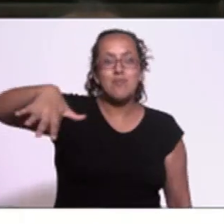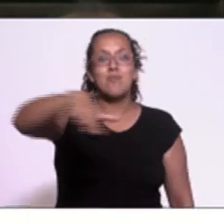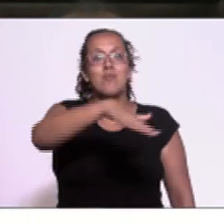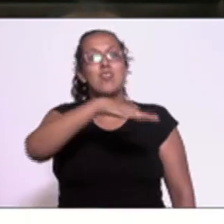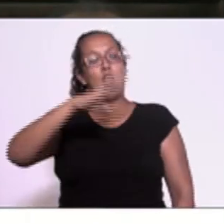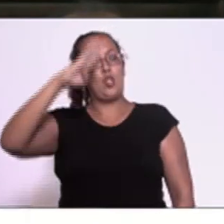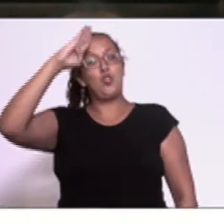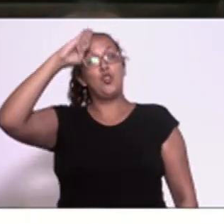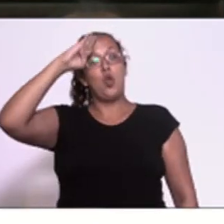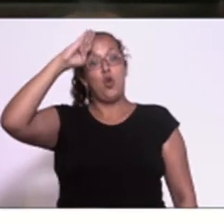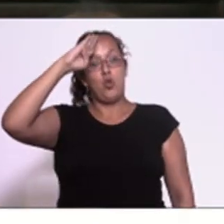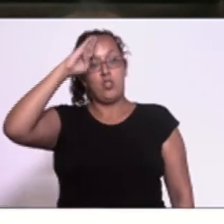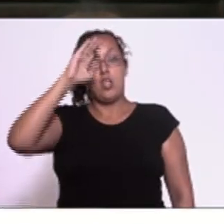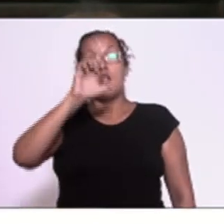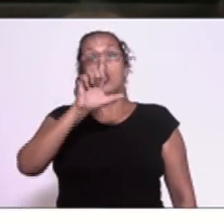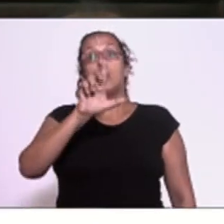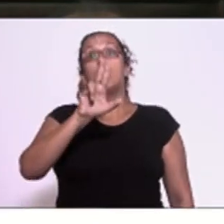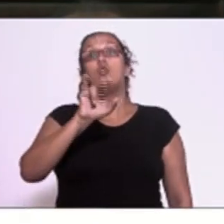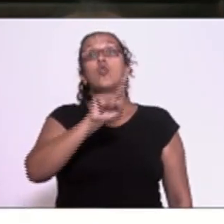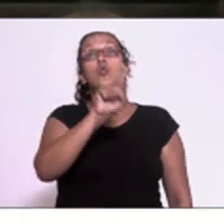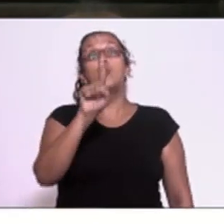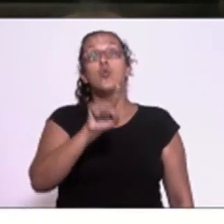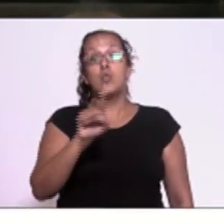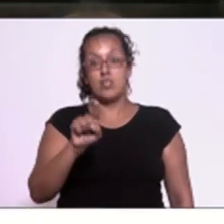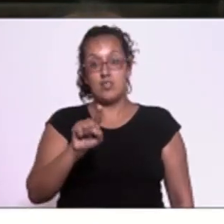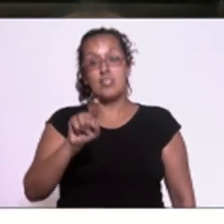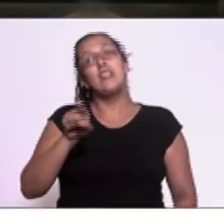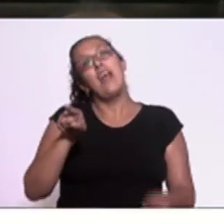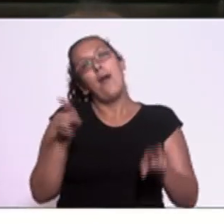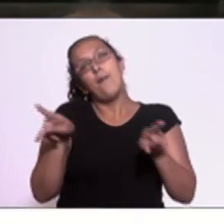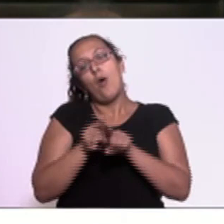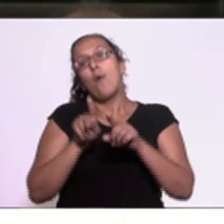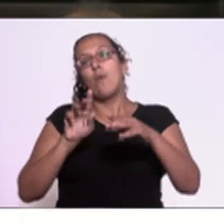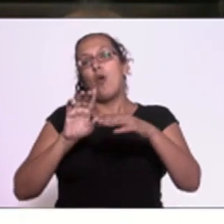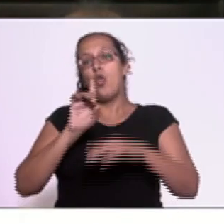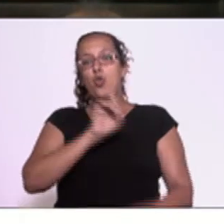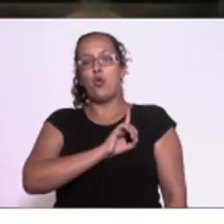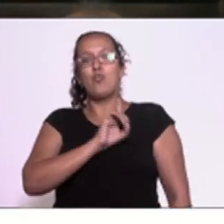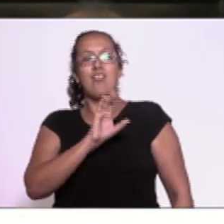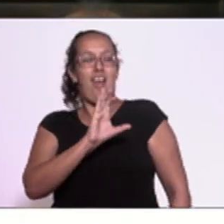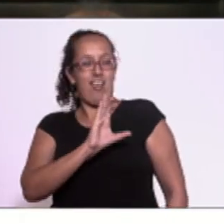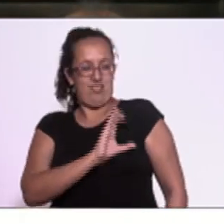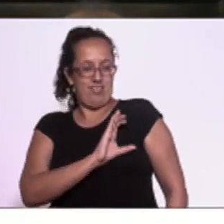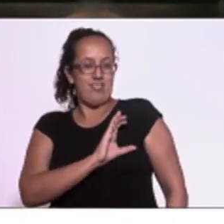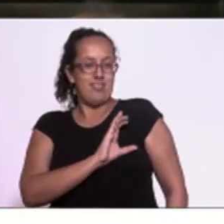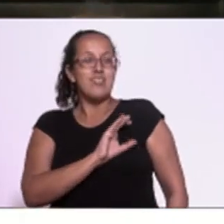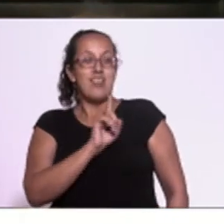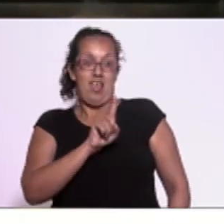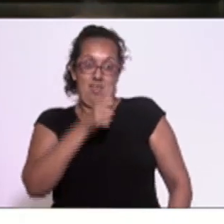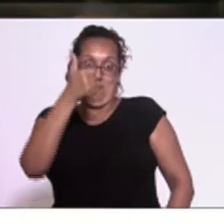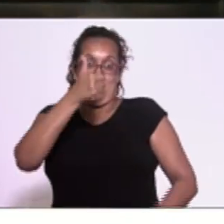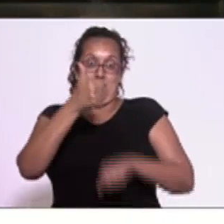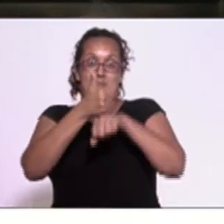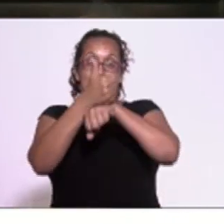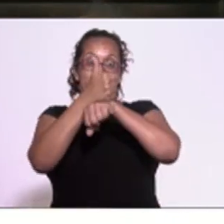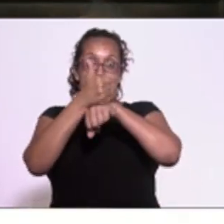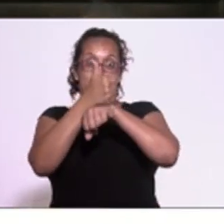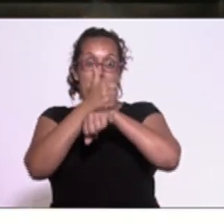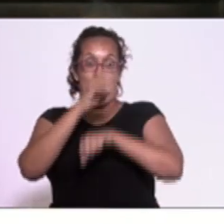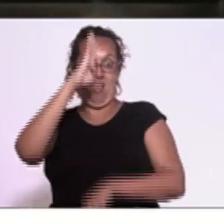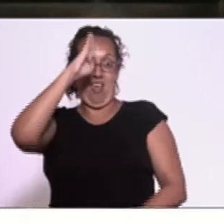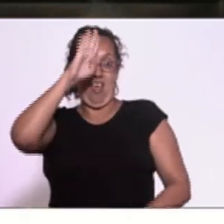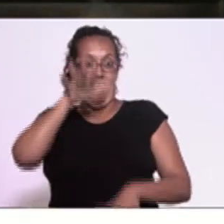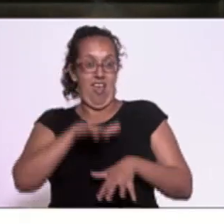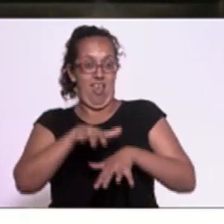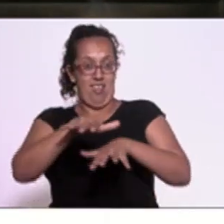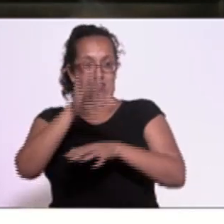estadista Luiz Alves de Lima e Silva, o nosso Duque de Caxias, patrono do nosso Exército Brasileiro, contribuindo